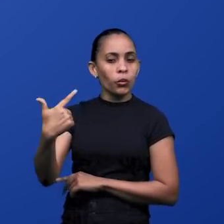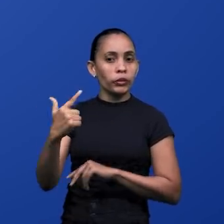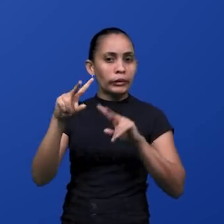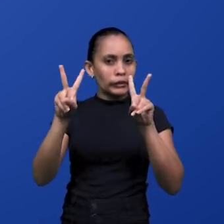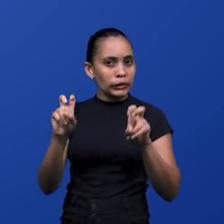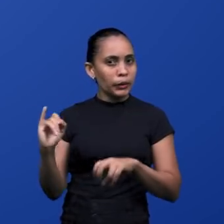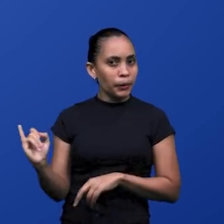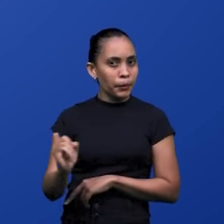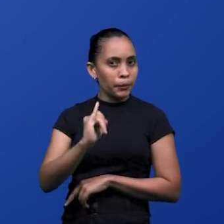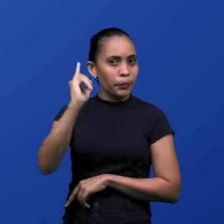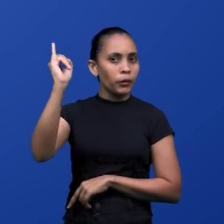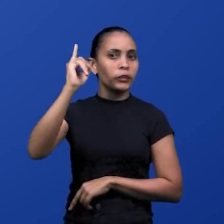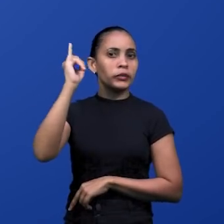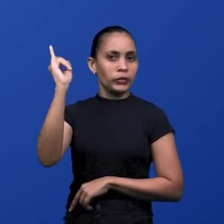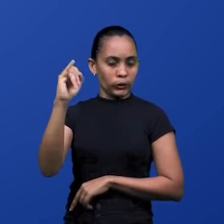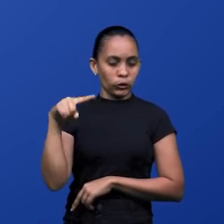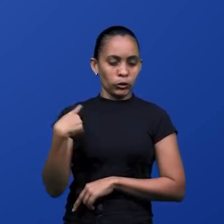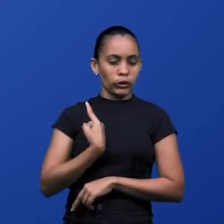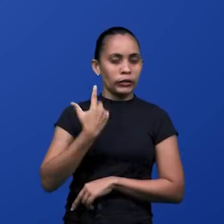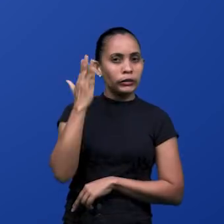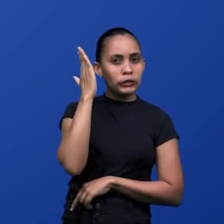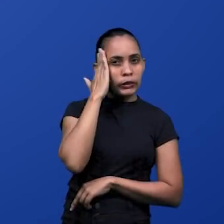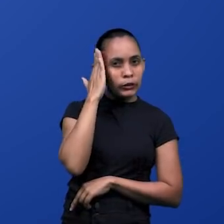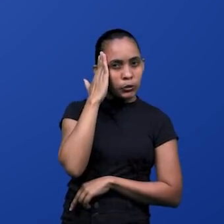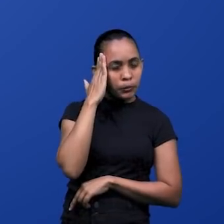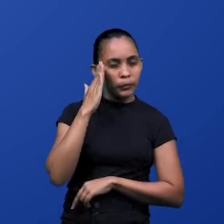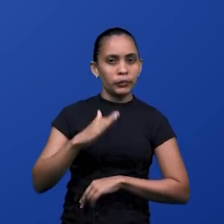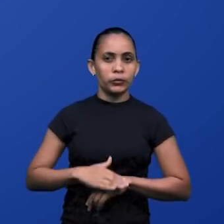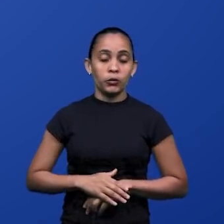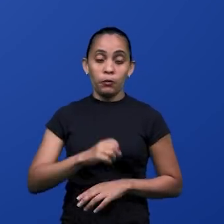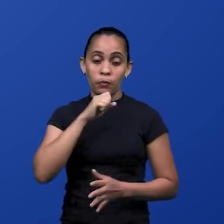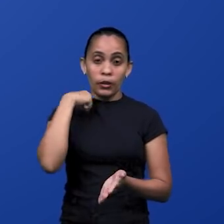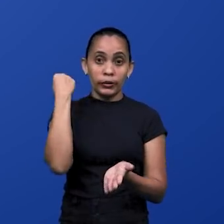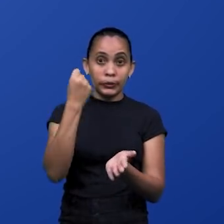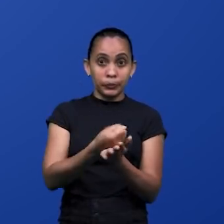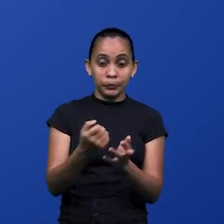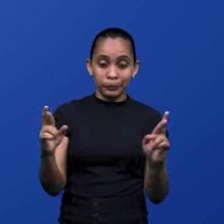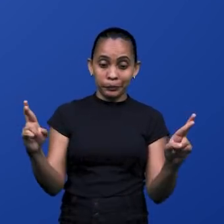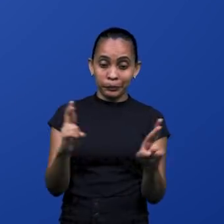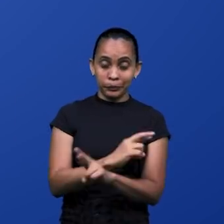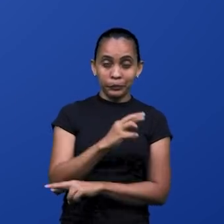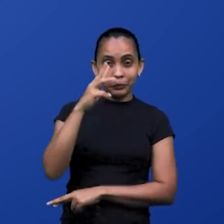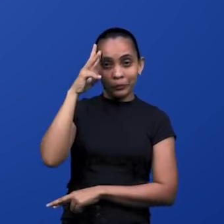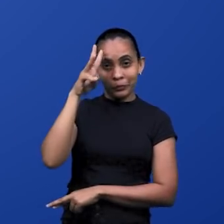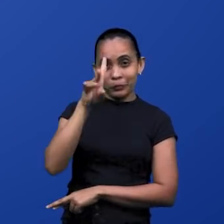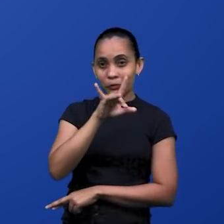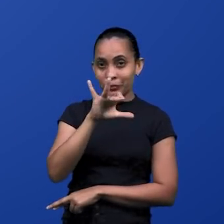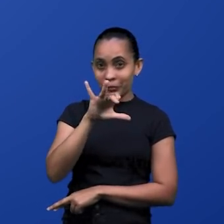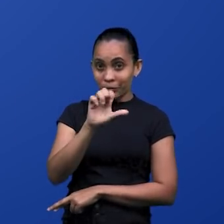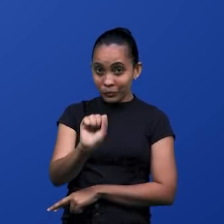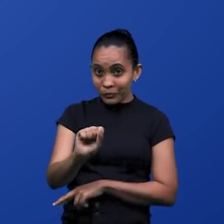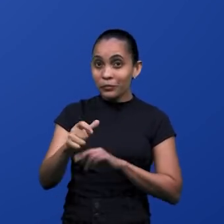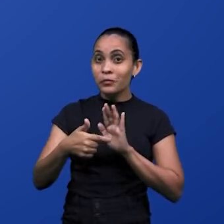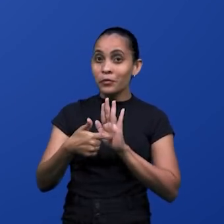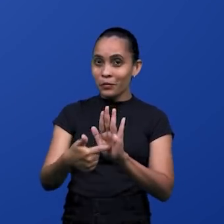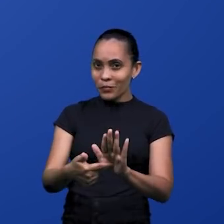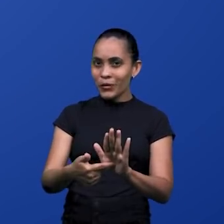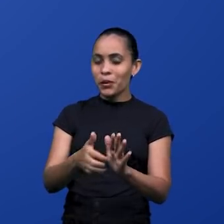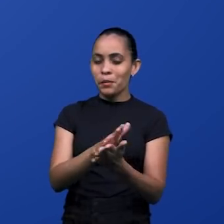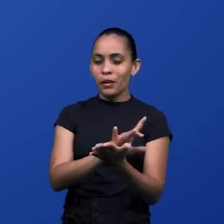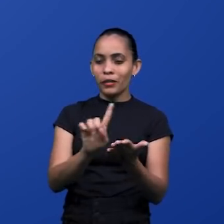de muita importância, de muita relevância ali no Velho Testamento relacionado ao terceiro dia, é no livro de